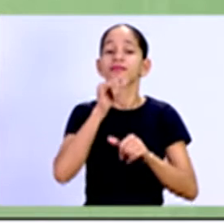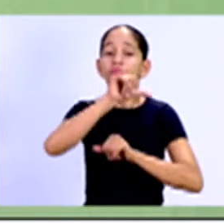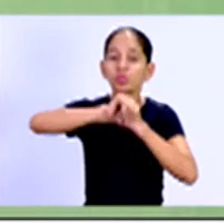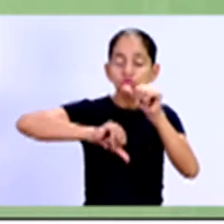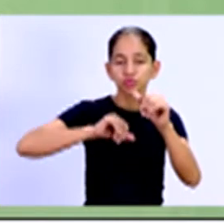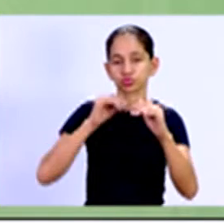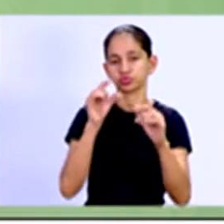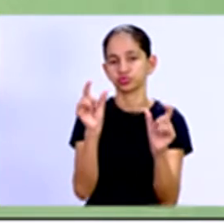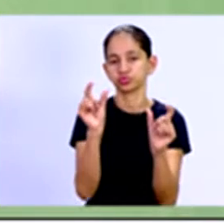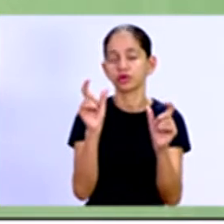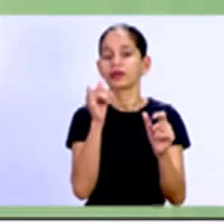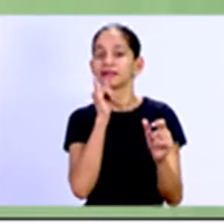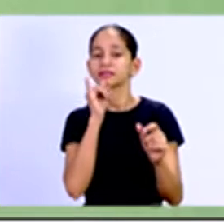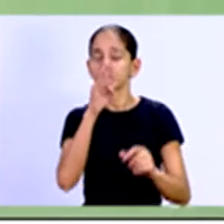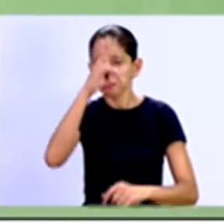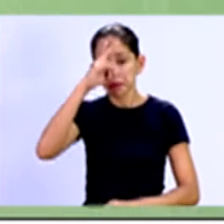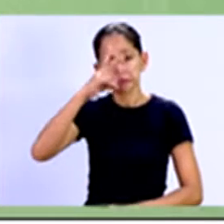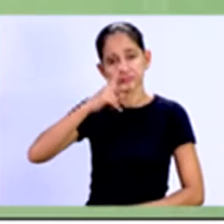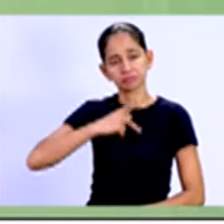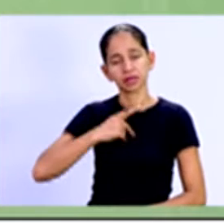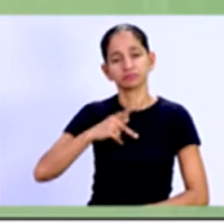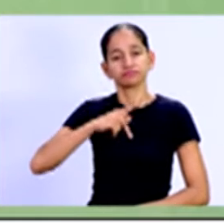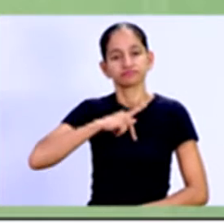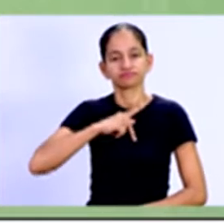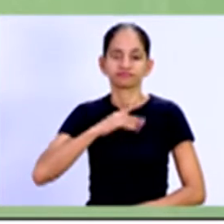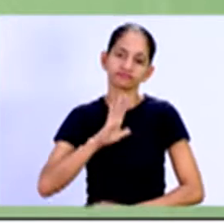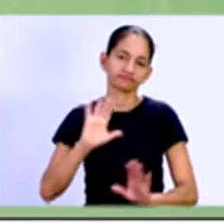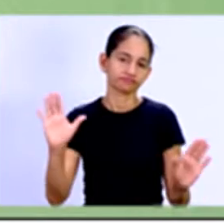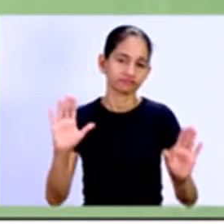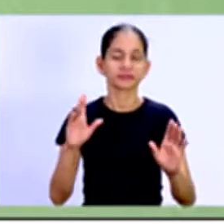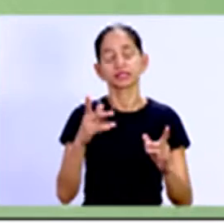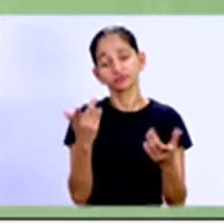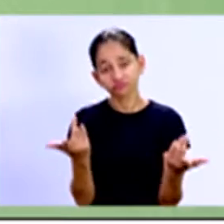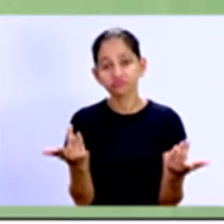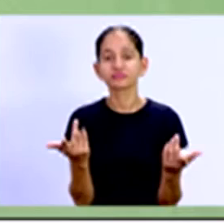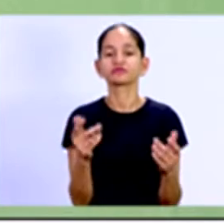ela deve ser autônoma, né? Isso aqui eu acho que vai